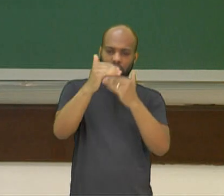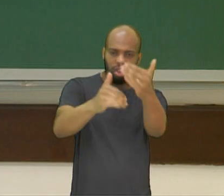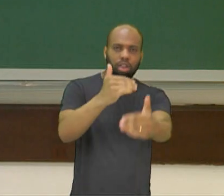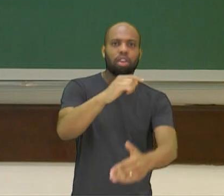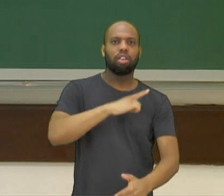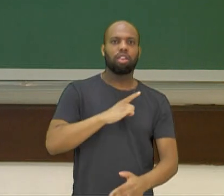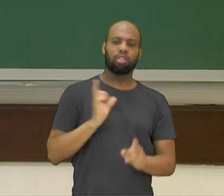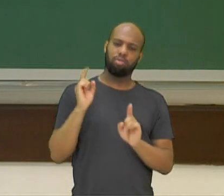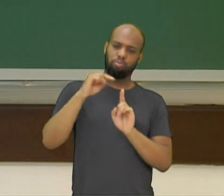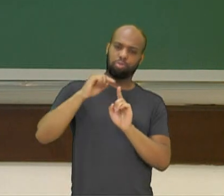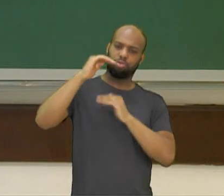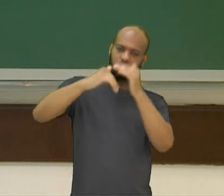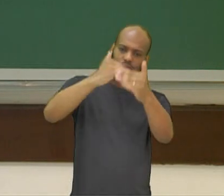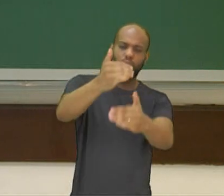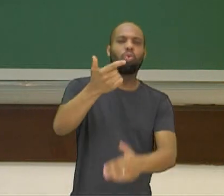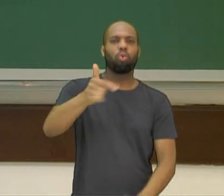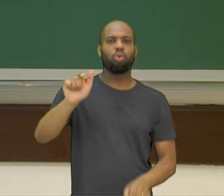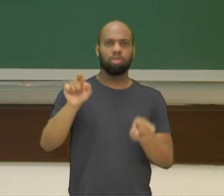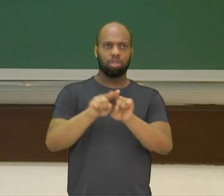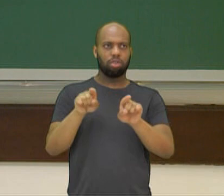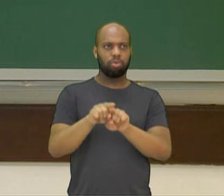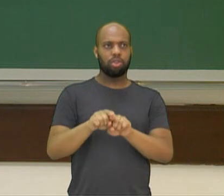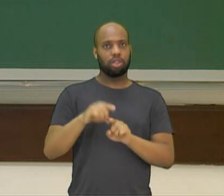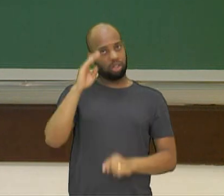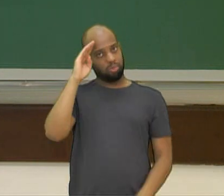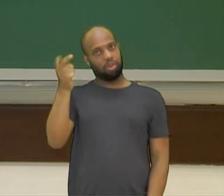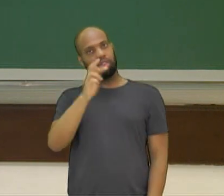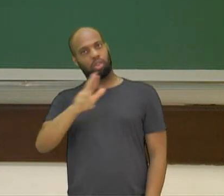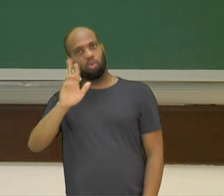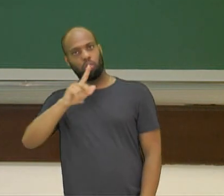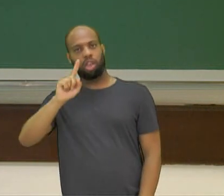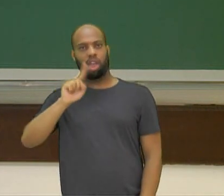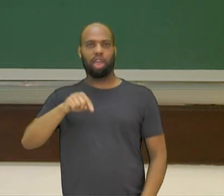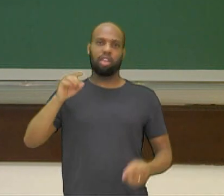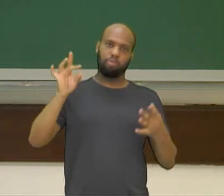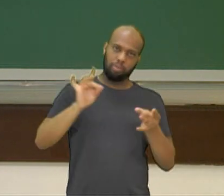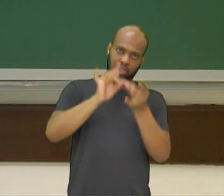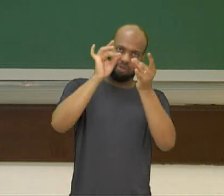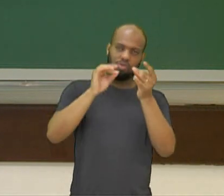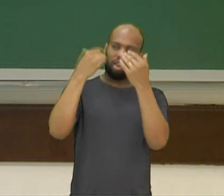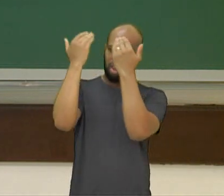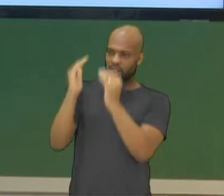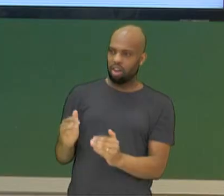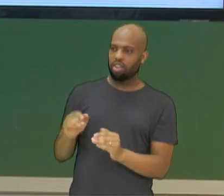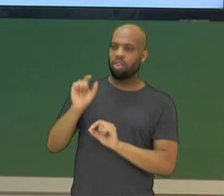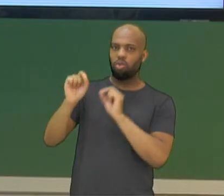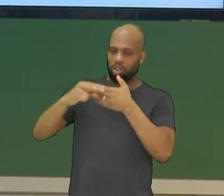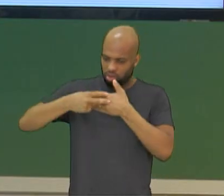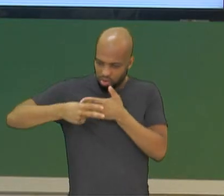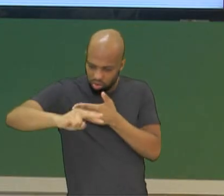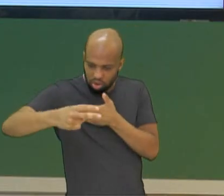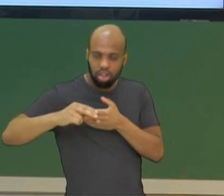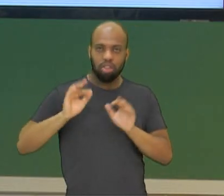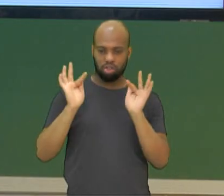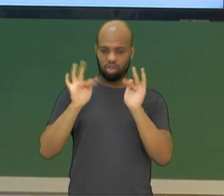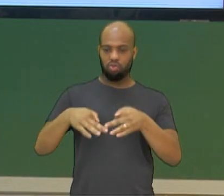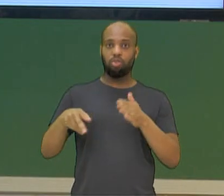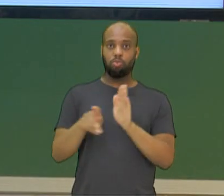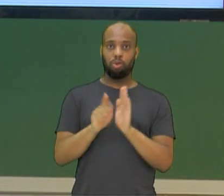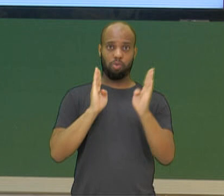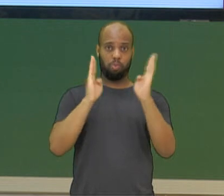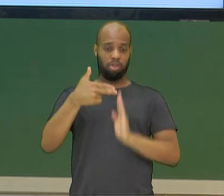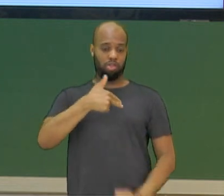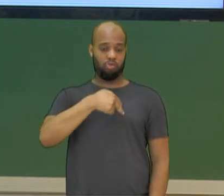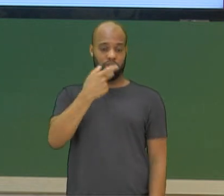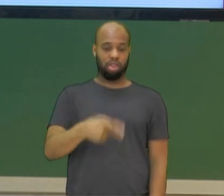desenrolar dos objetivos, que não é o principal, que seriam os específicos. Analisar as consequências do fim da Era Vargas